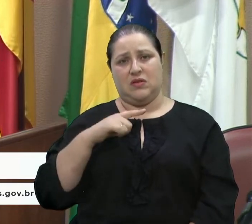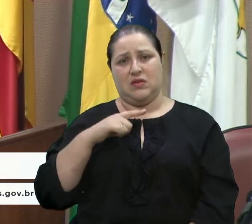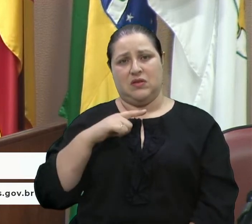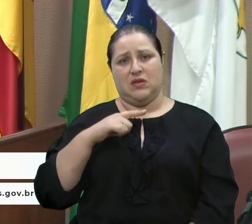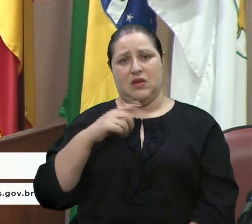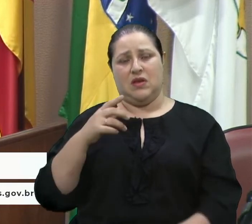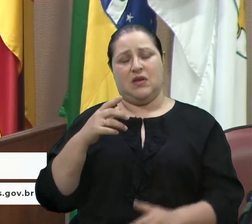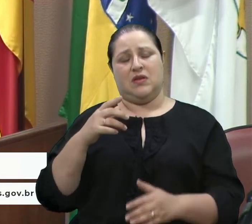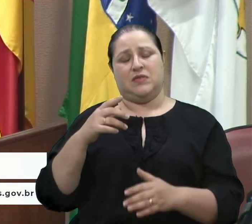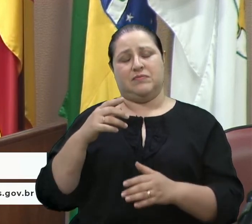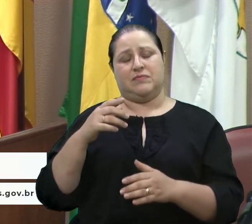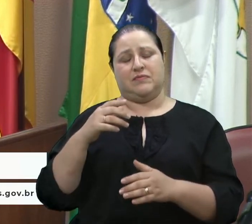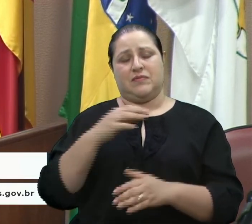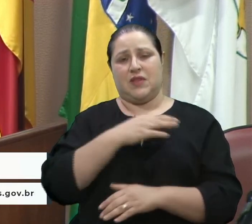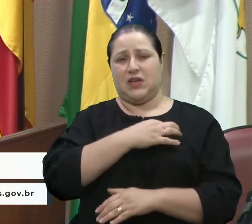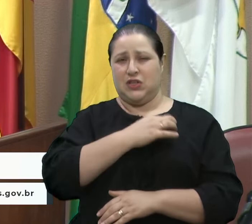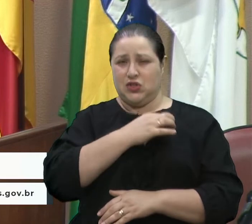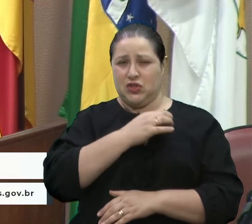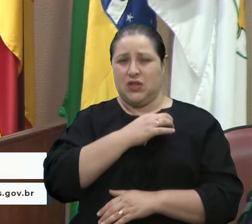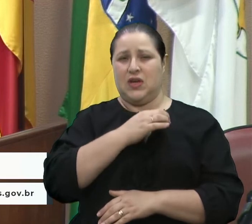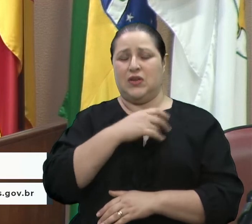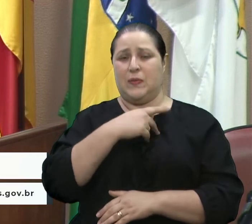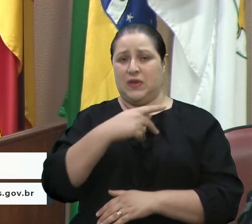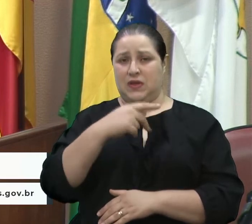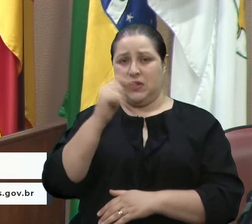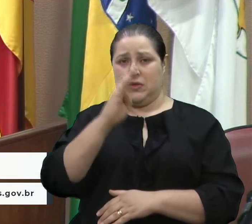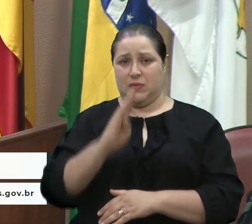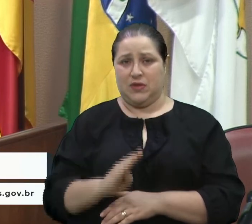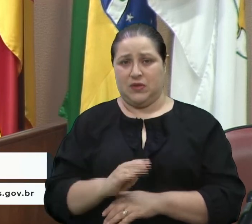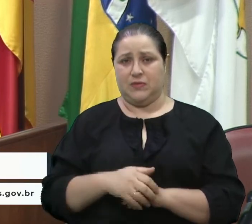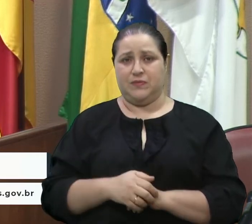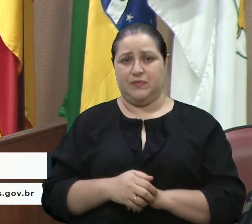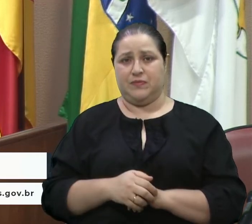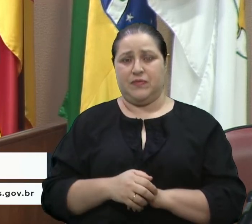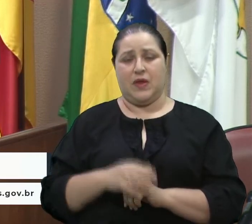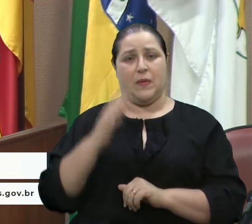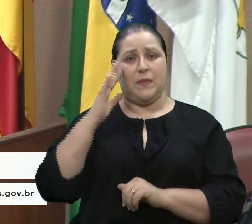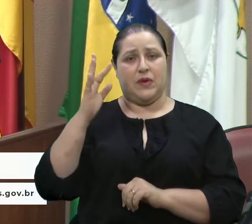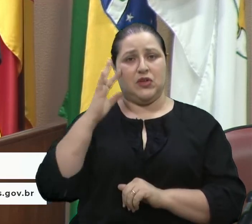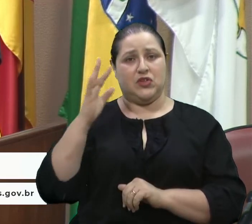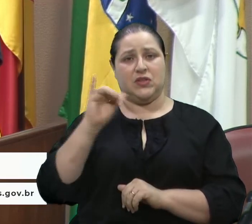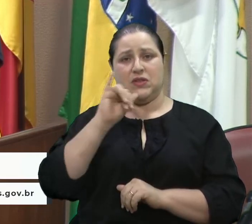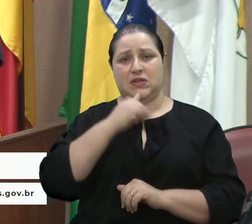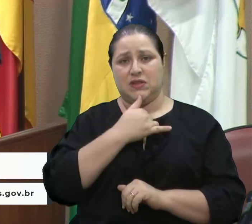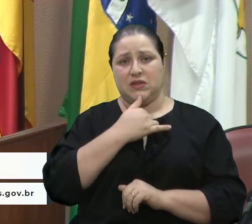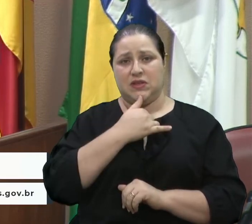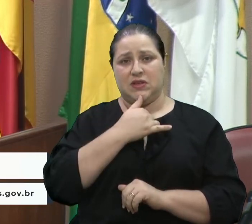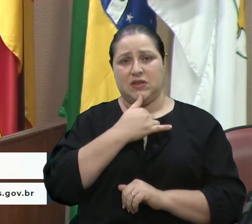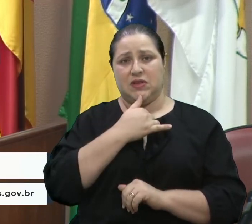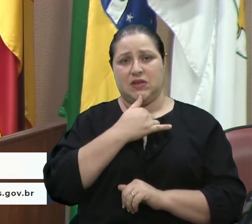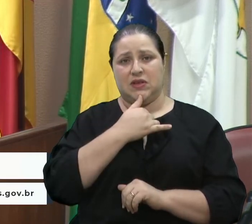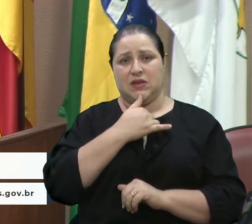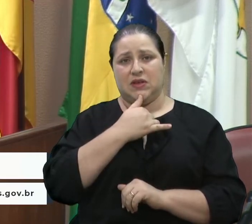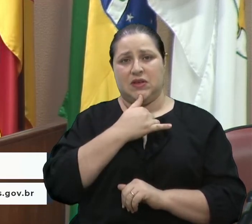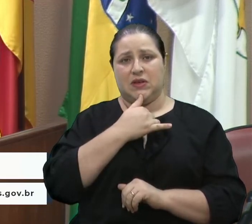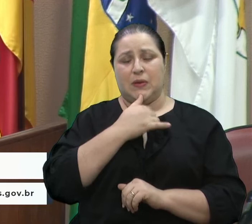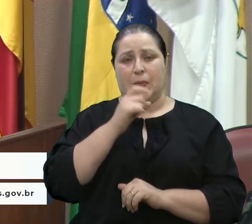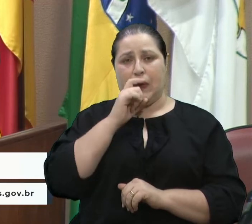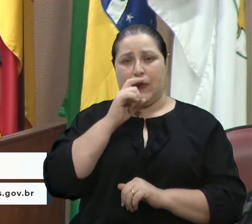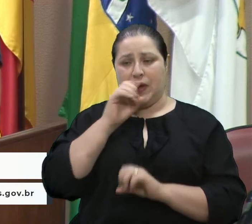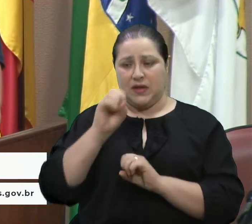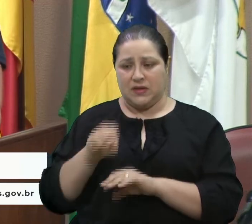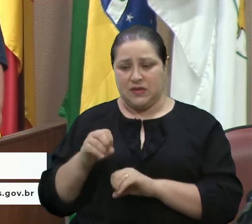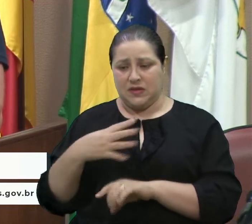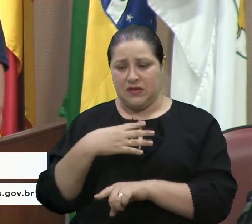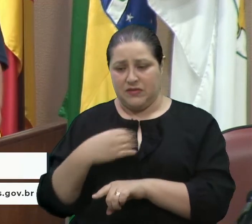isso, lhe conhecendo. Imagina a tristeza que deve ser para um pai ensinar o filho a dizer roubar errado, mentir